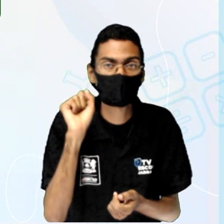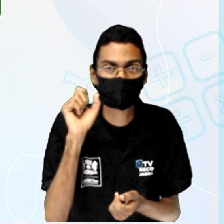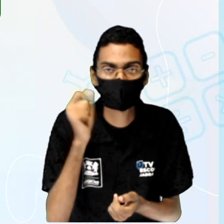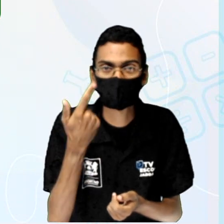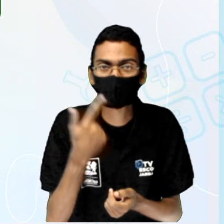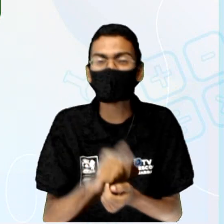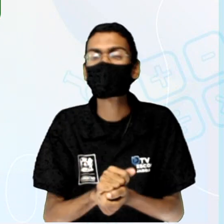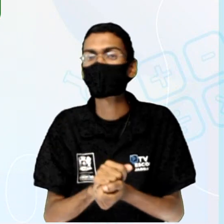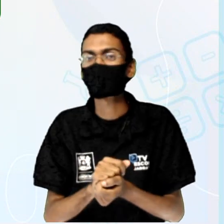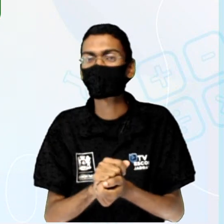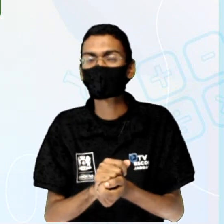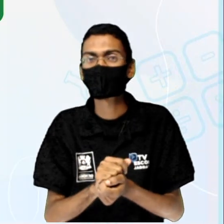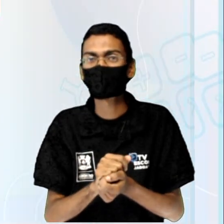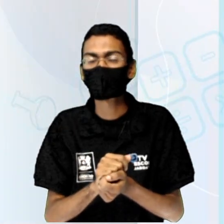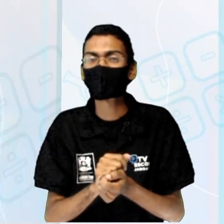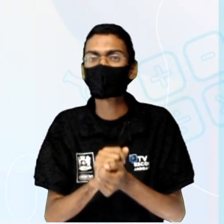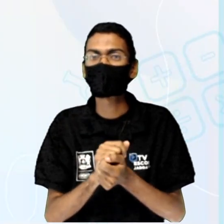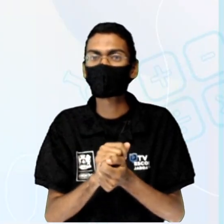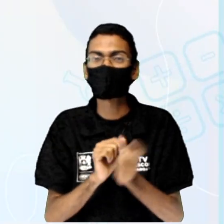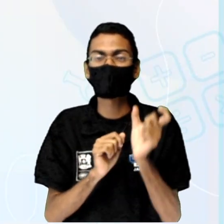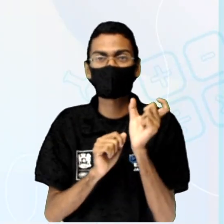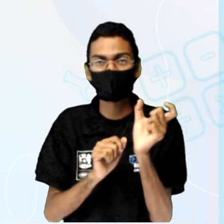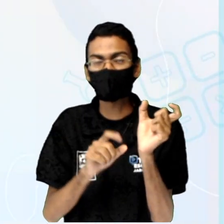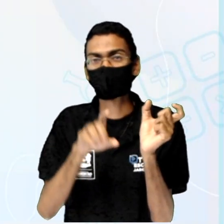o ed.